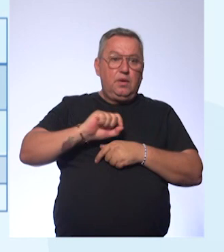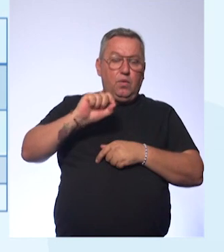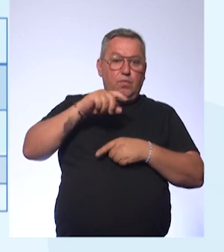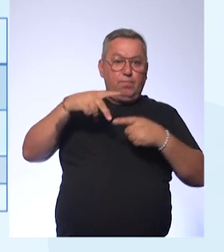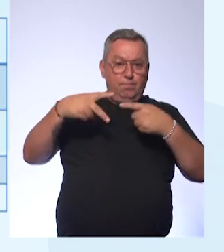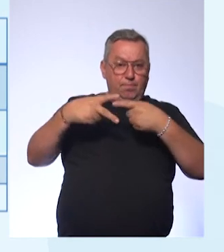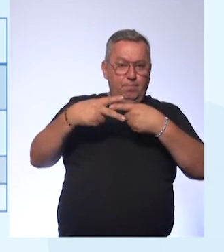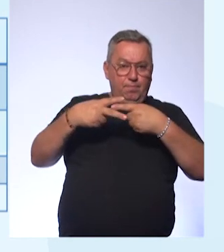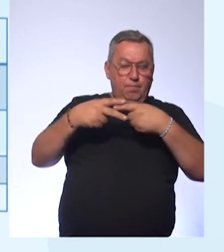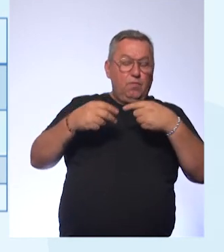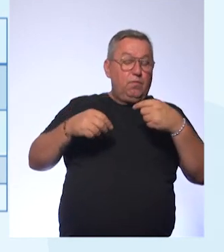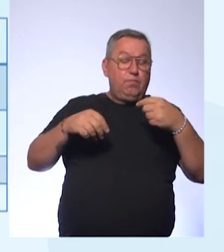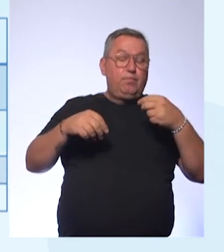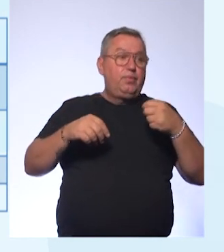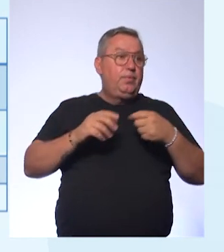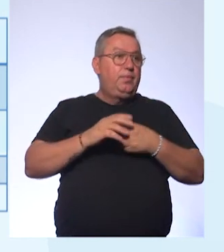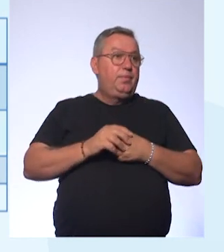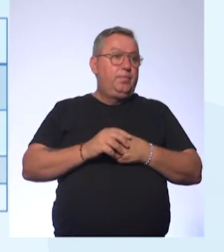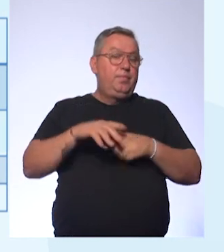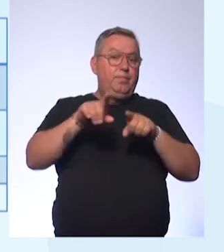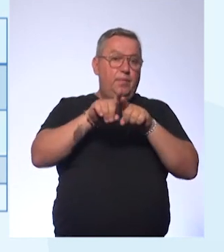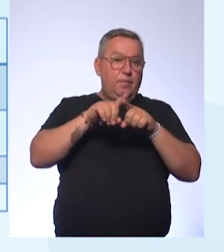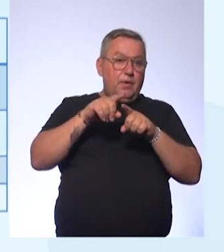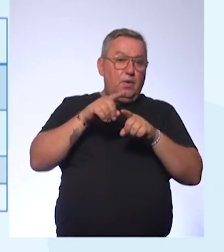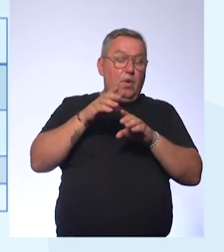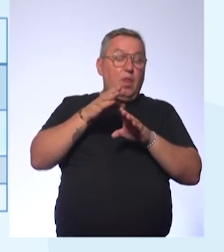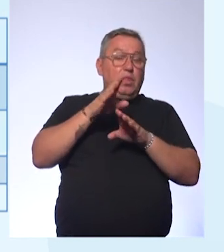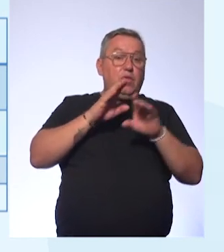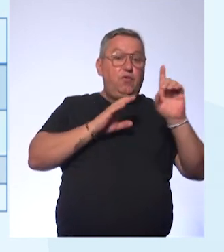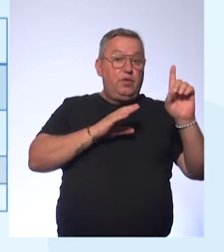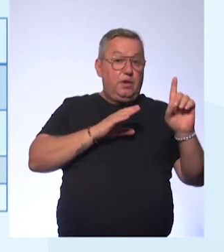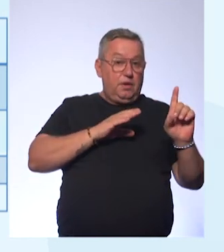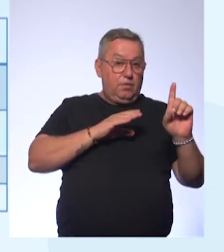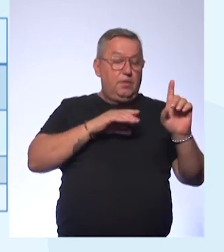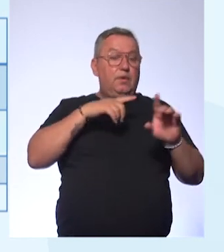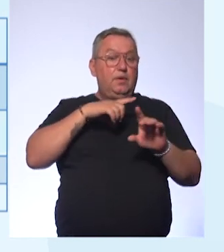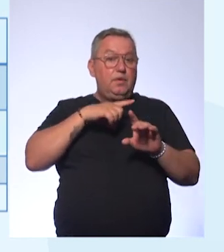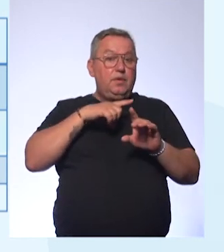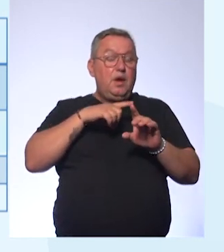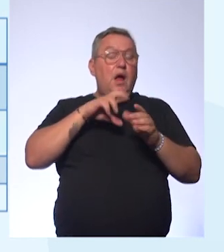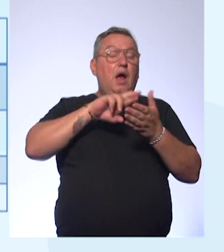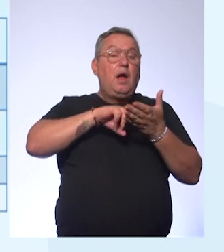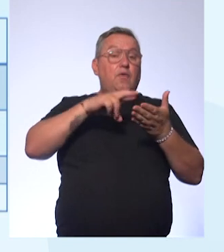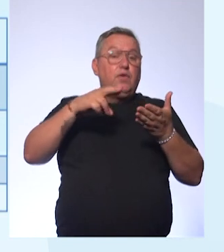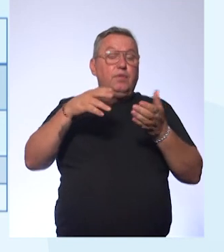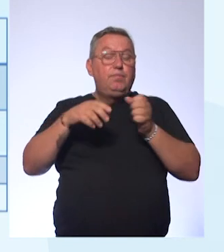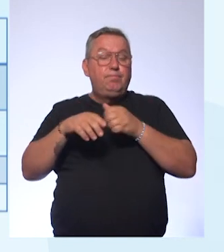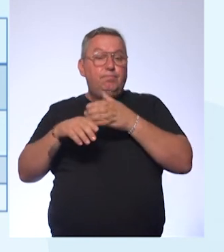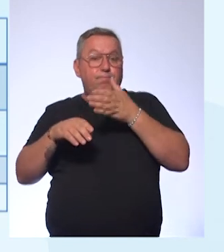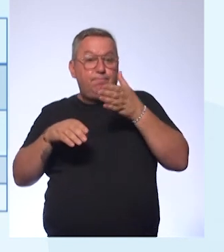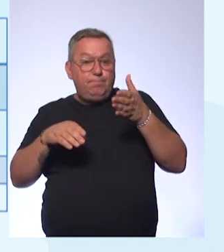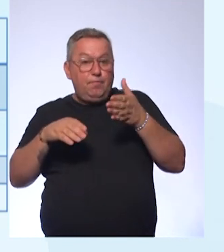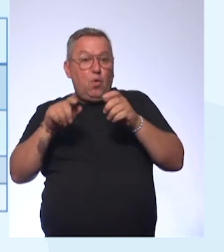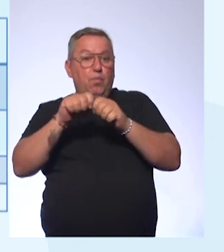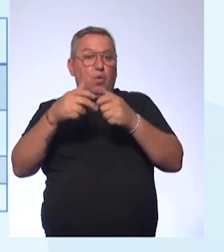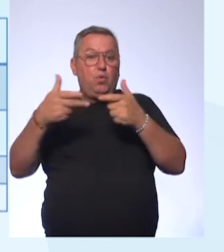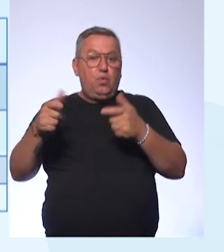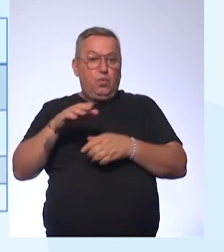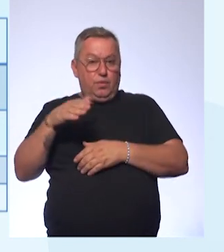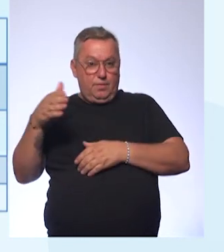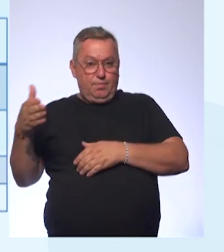setinha, certo? Do lado direito, nós temos os reagentes e do lado esquerdo, nós temos os